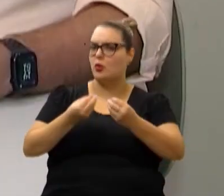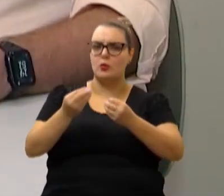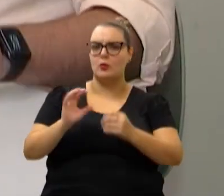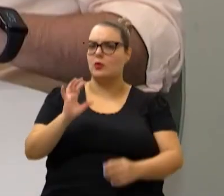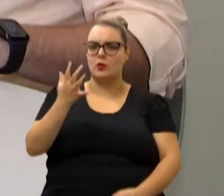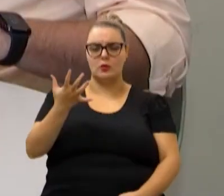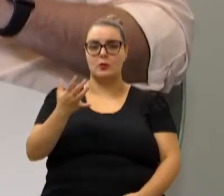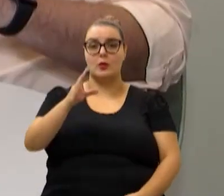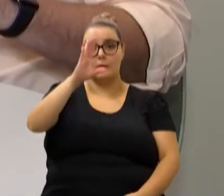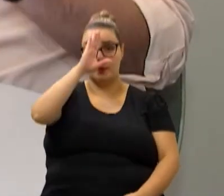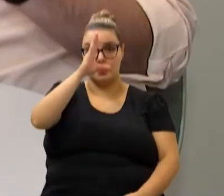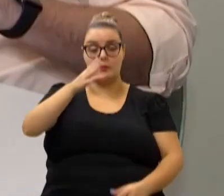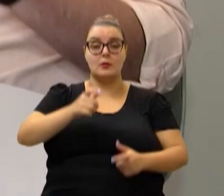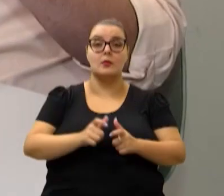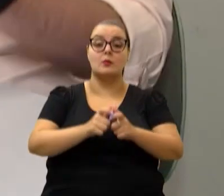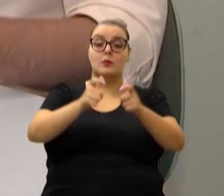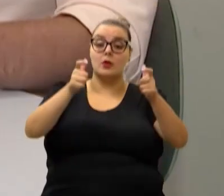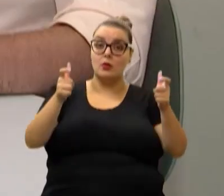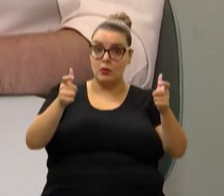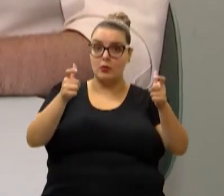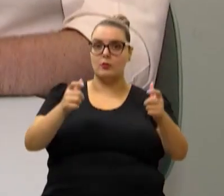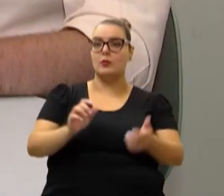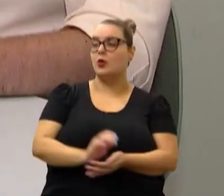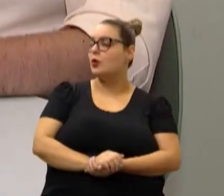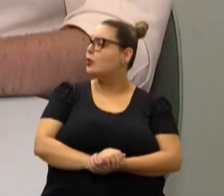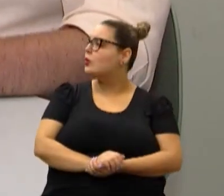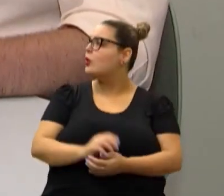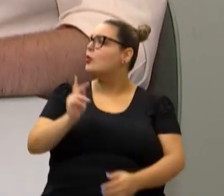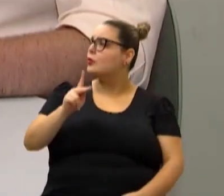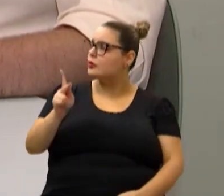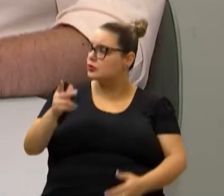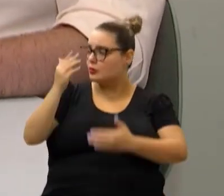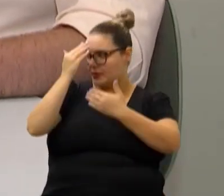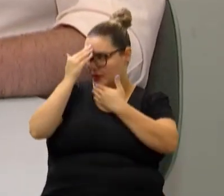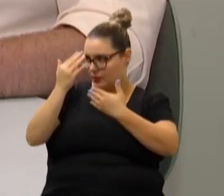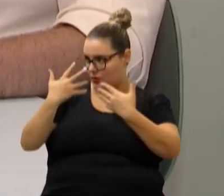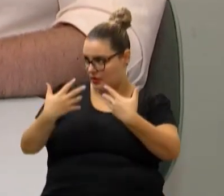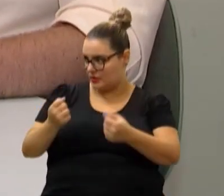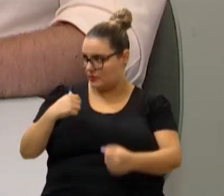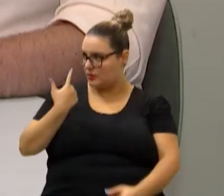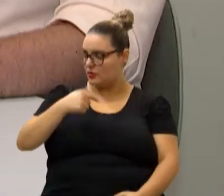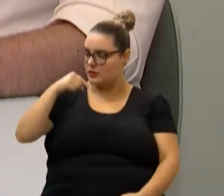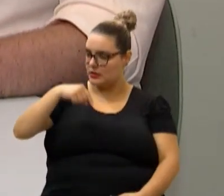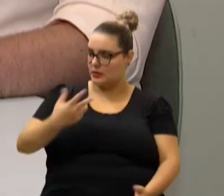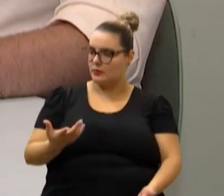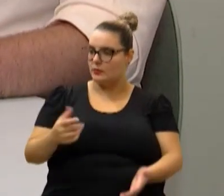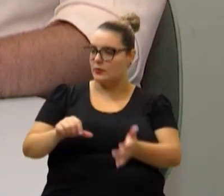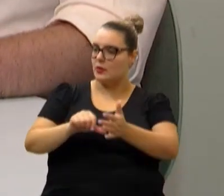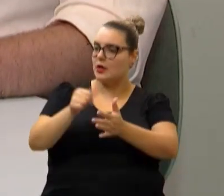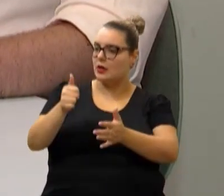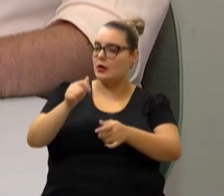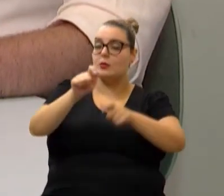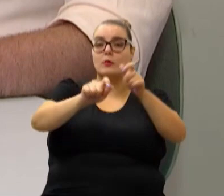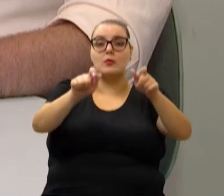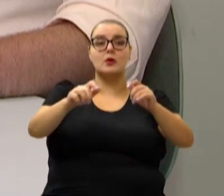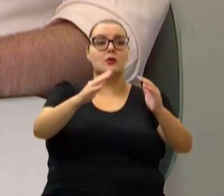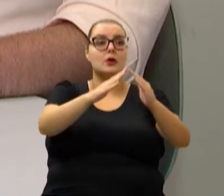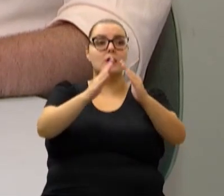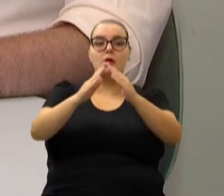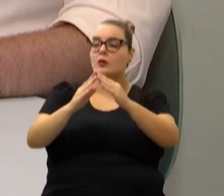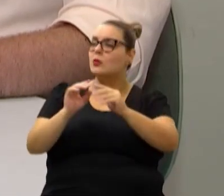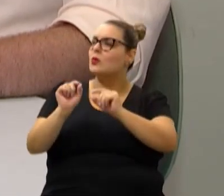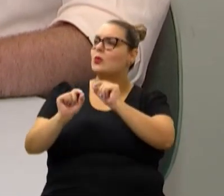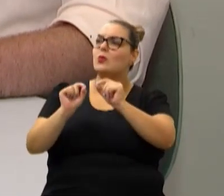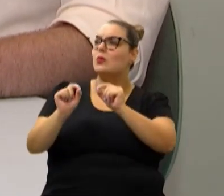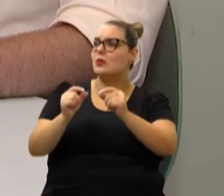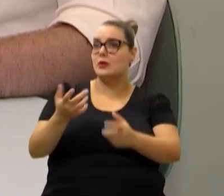que ela funciona, principalmente como aumentá-la. Professor, obrigado por nos receber aqui. Professor, primeiro de tudo, para o pessoal que está